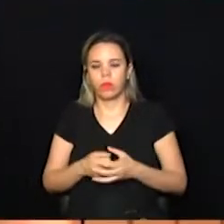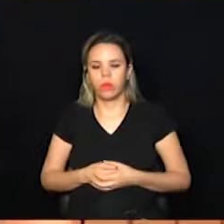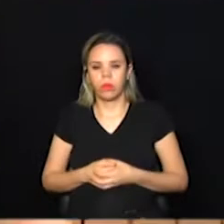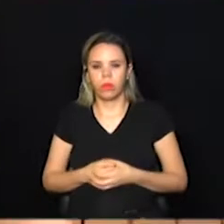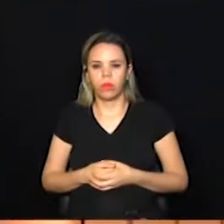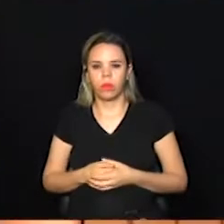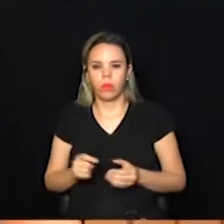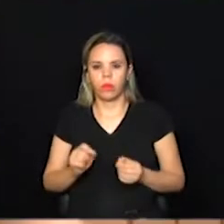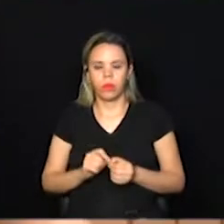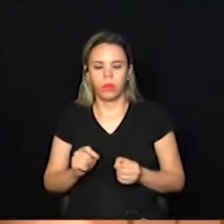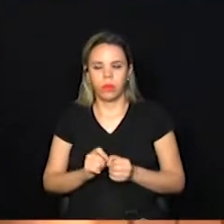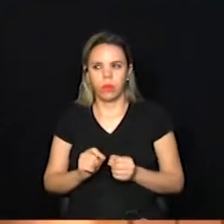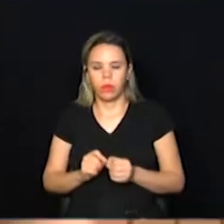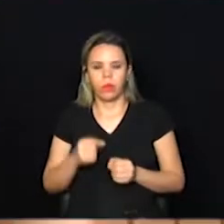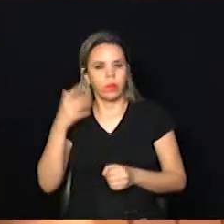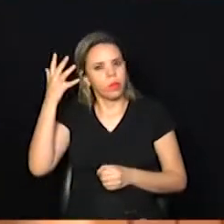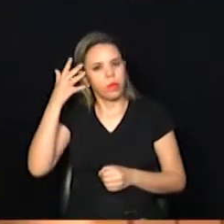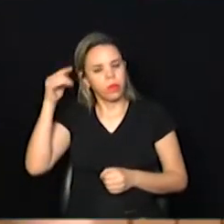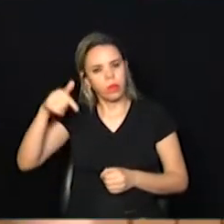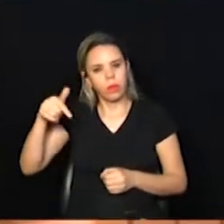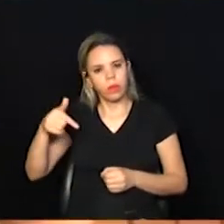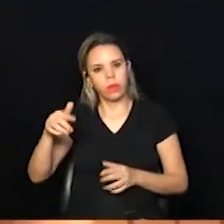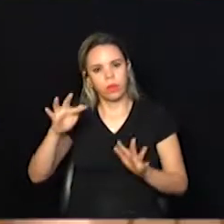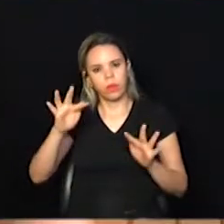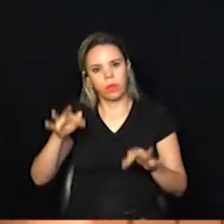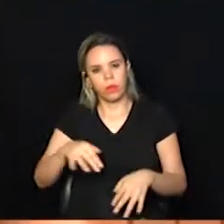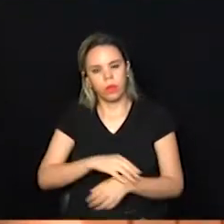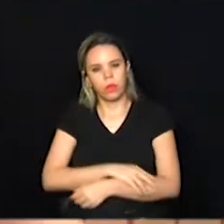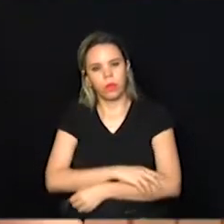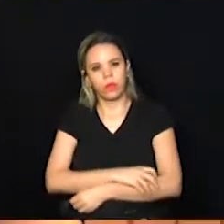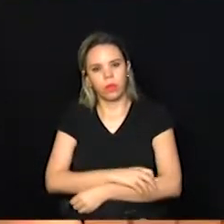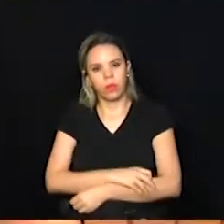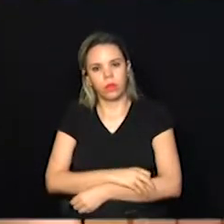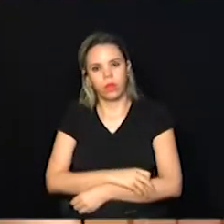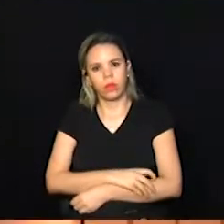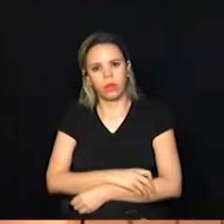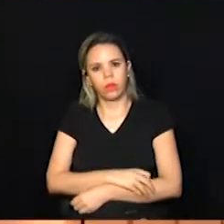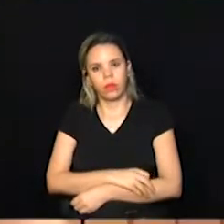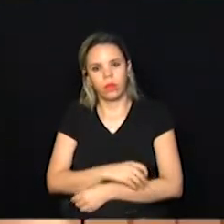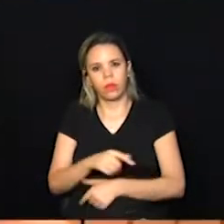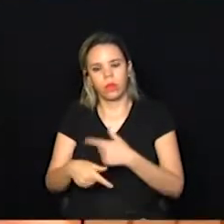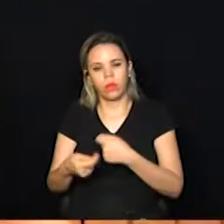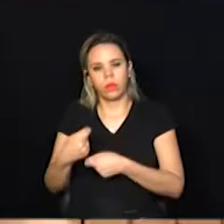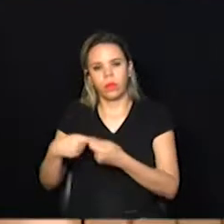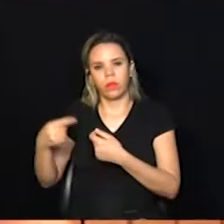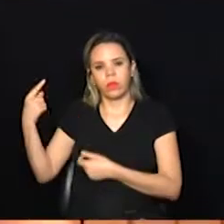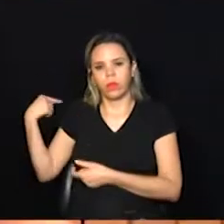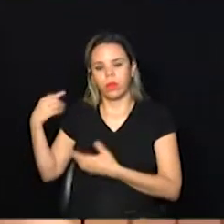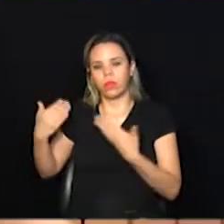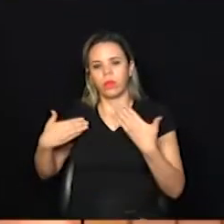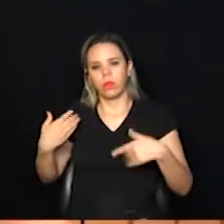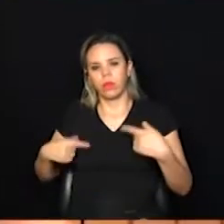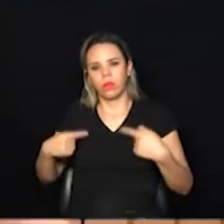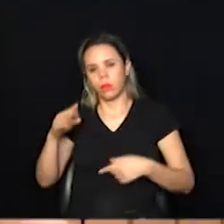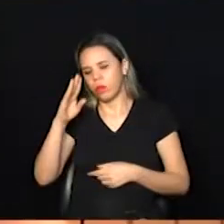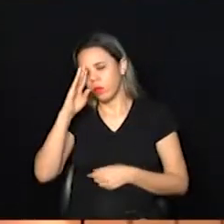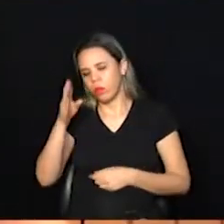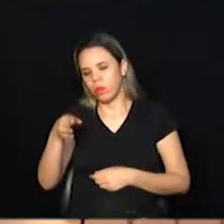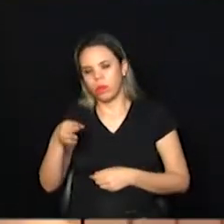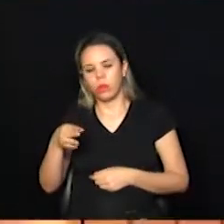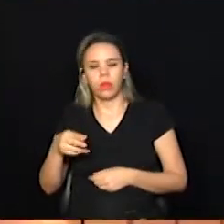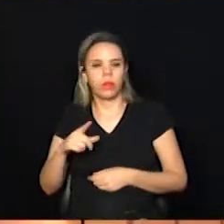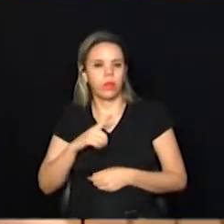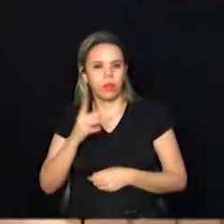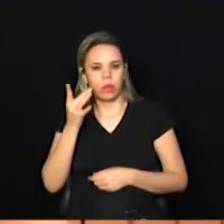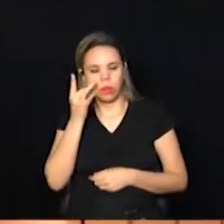Nós fizemos um fórum aqui no final da legislatura passada, e foi muito discutido, principalmente, nós tivemos a